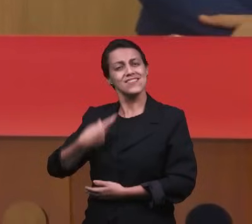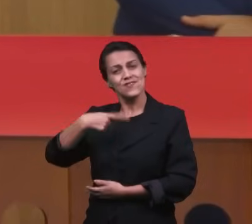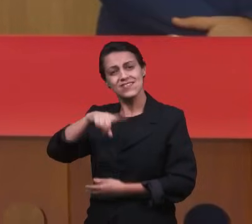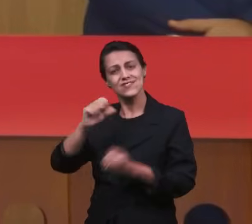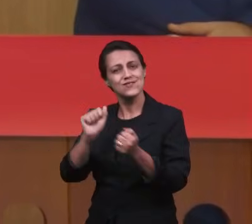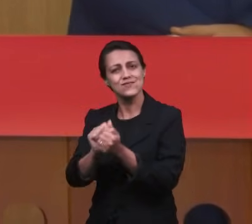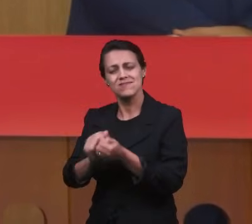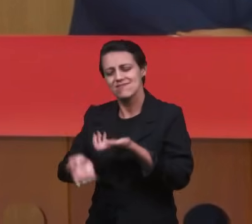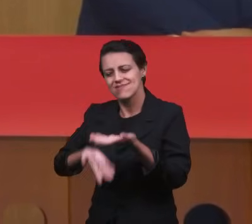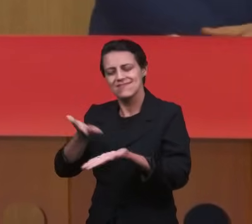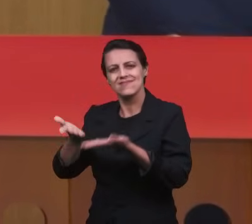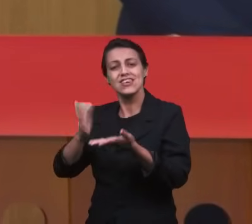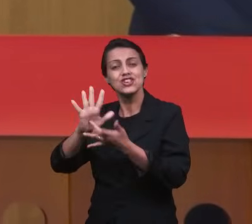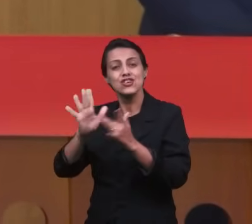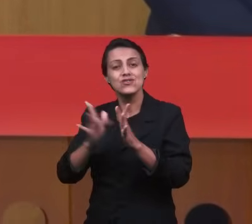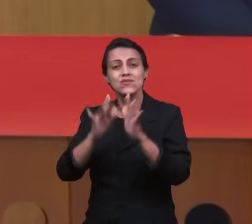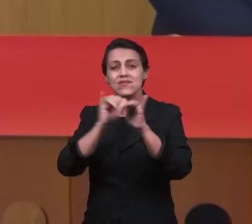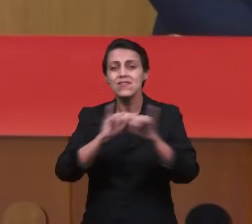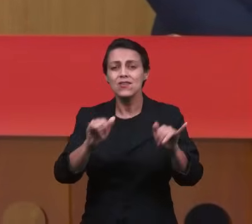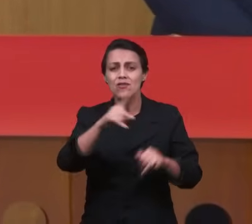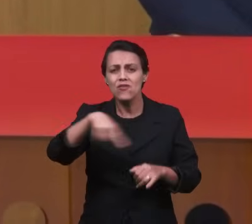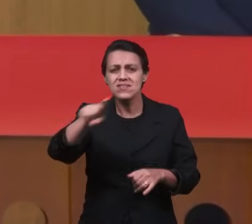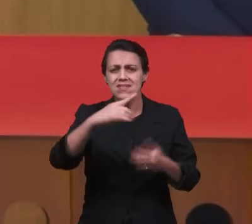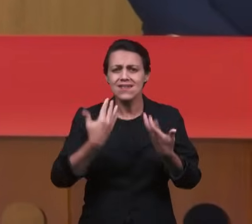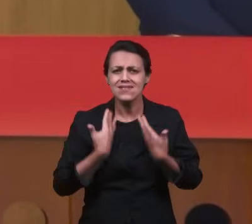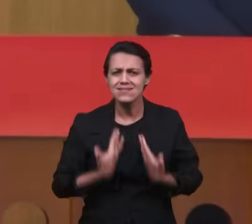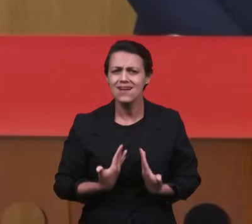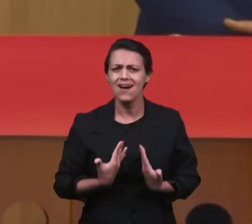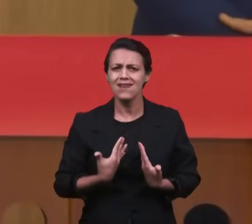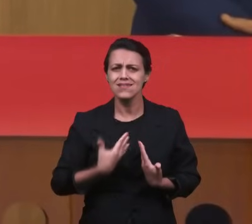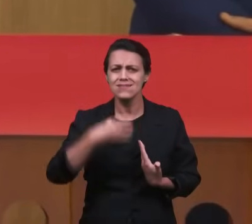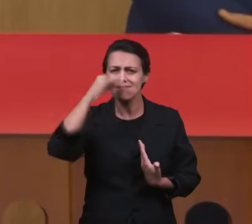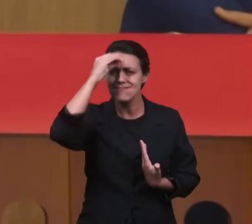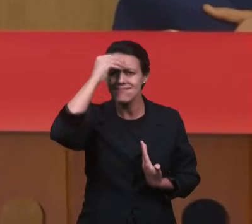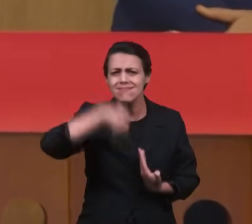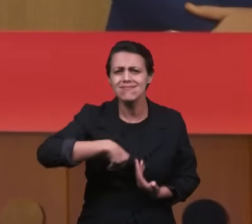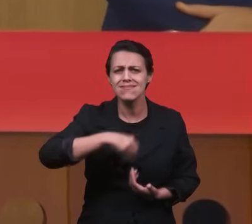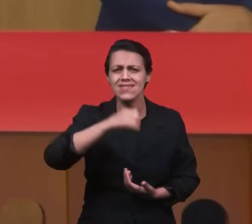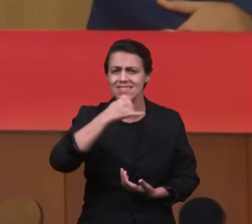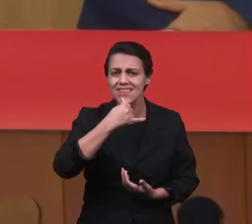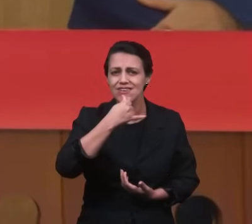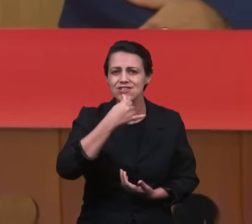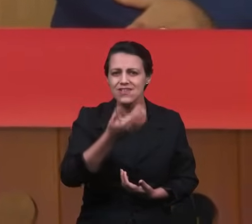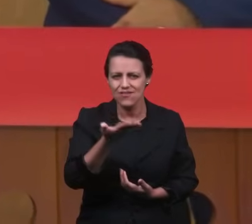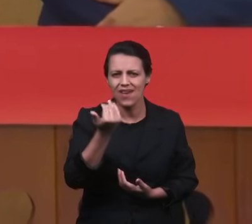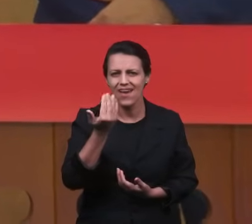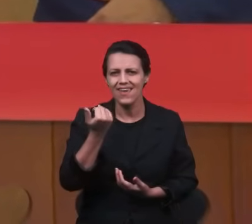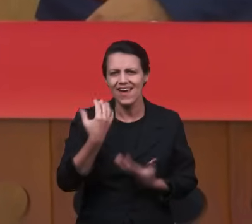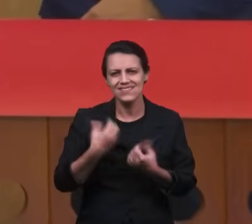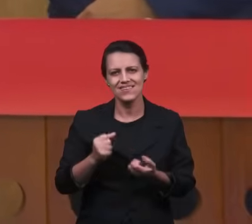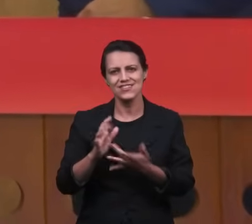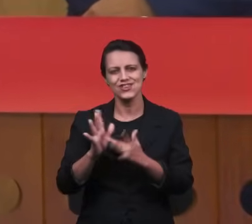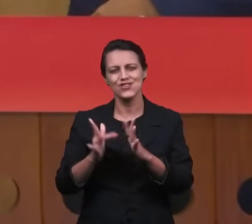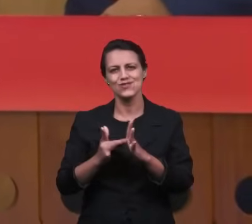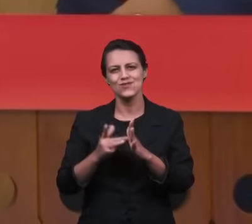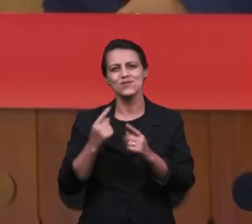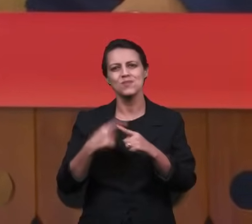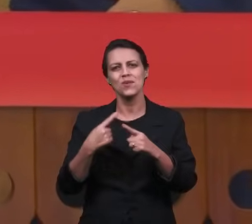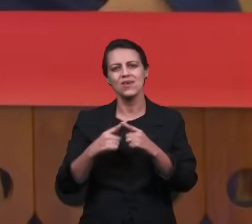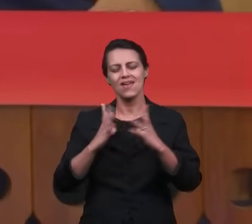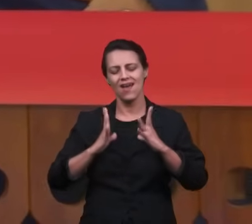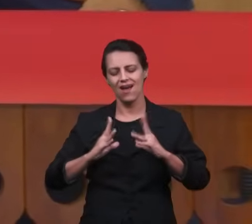assim: vinde a mim, os que estáis cansados e oprimidos, e eu vos aliviarei, e